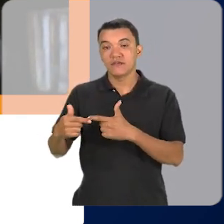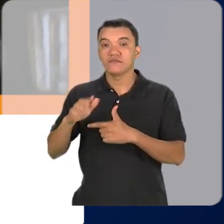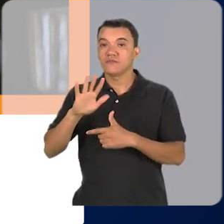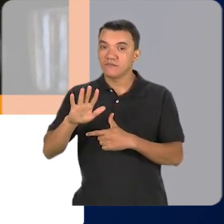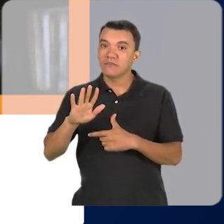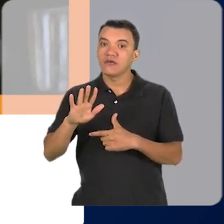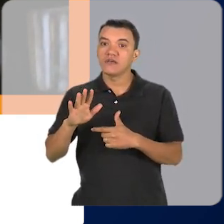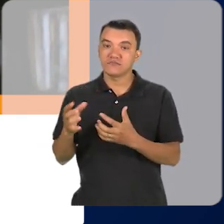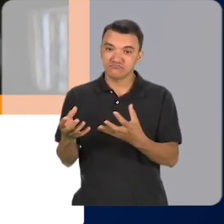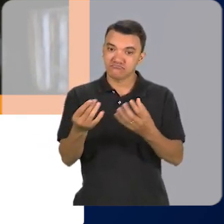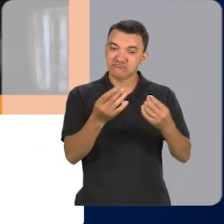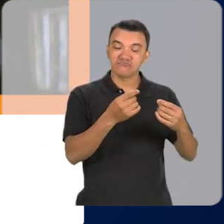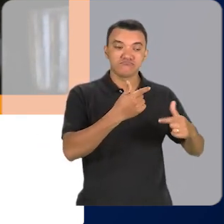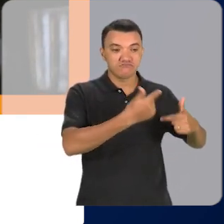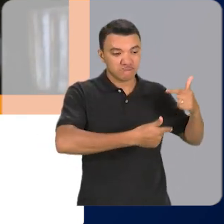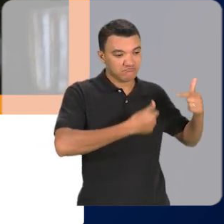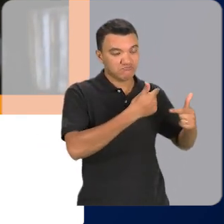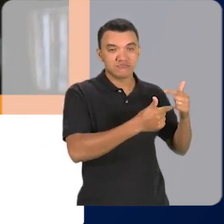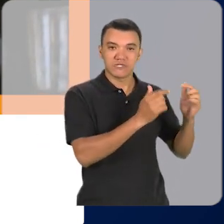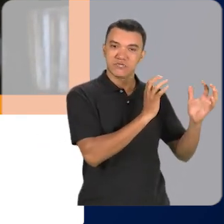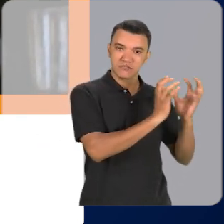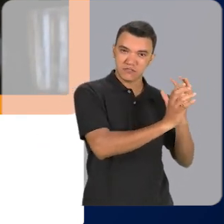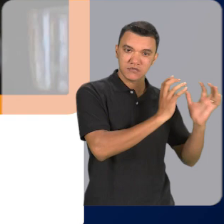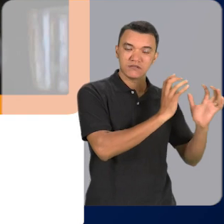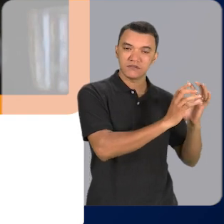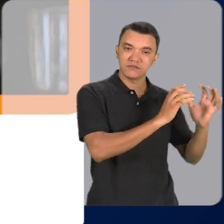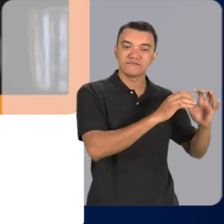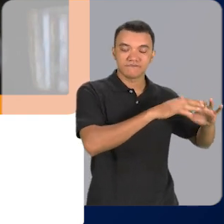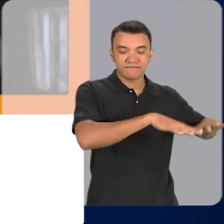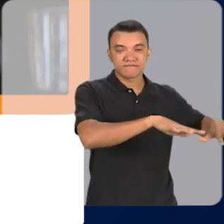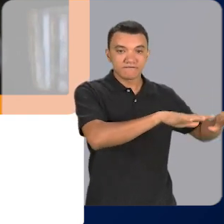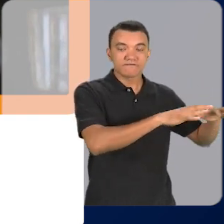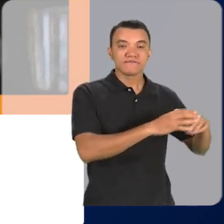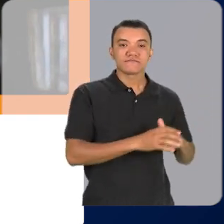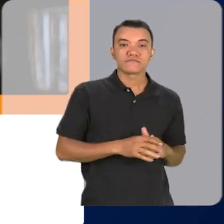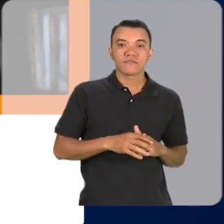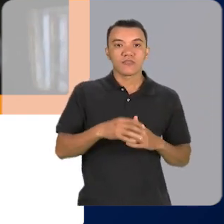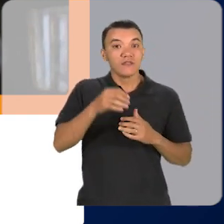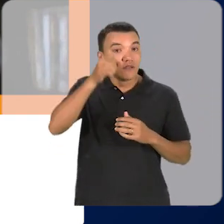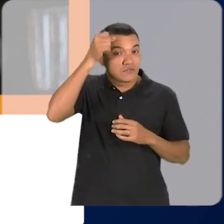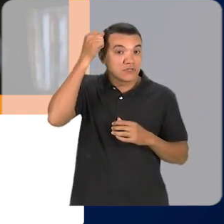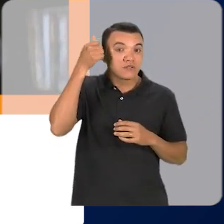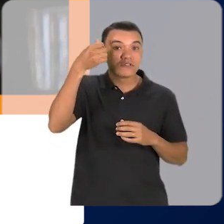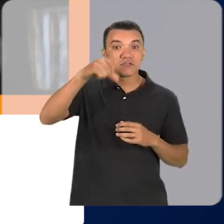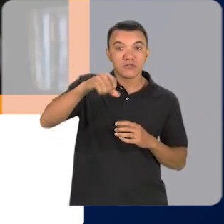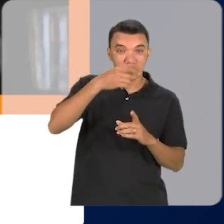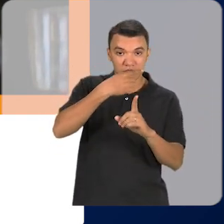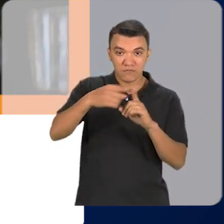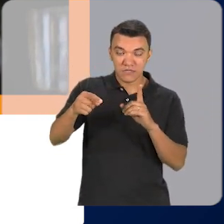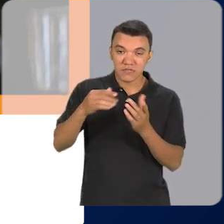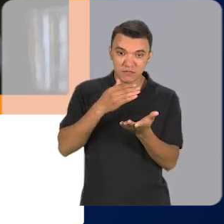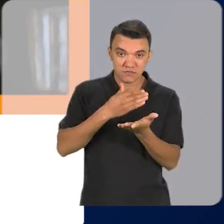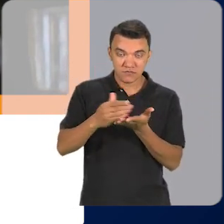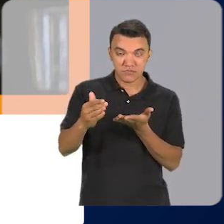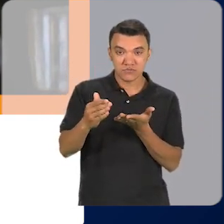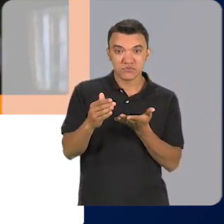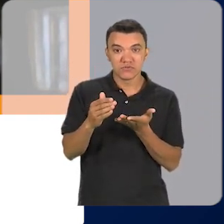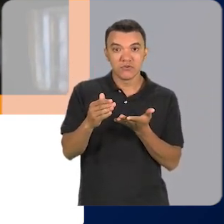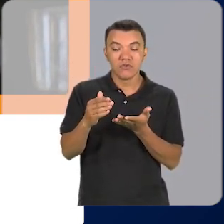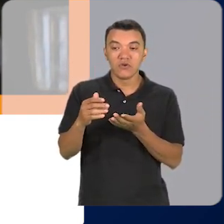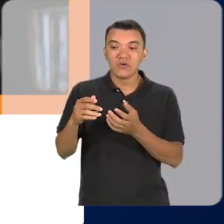trabalhavam nos centros urbanos. Então, na primeira metade do século XIX, né, a proporção maior, né, desses